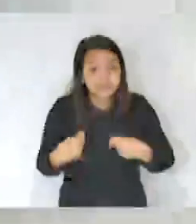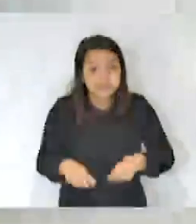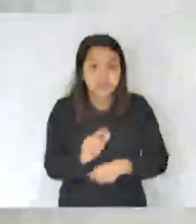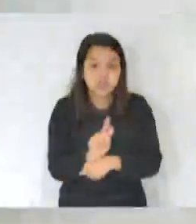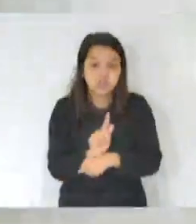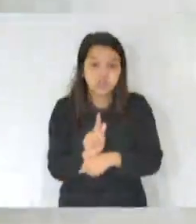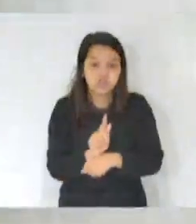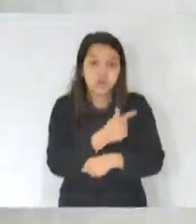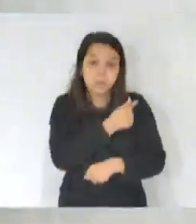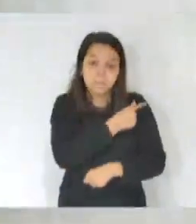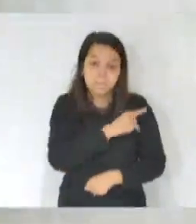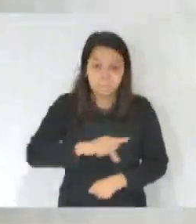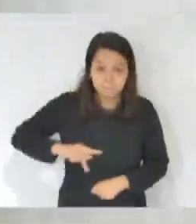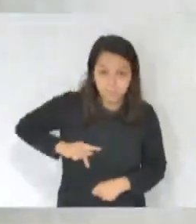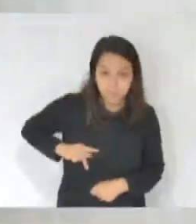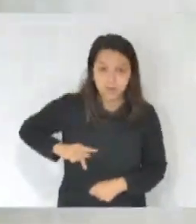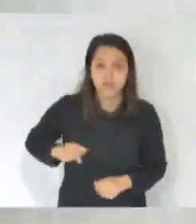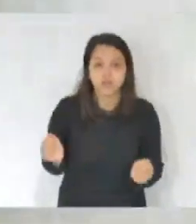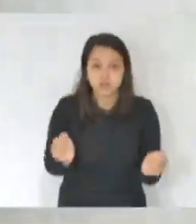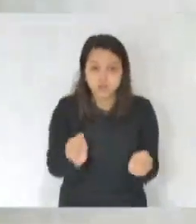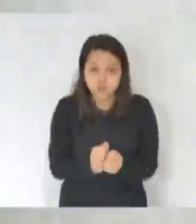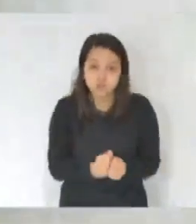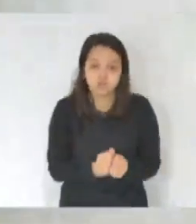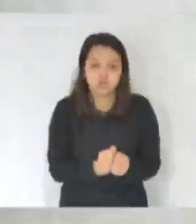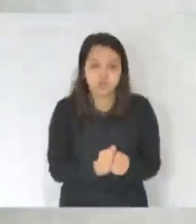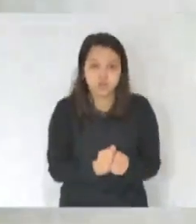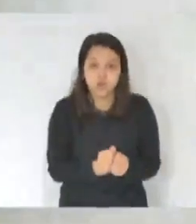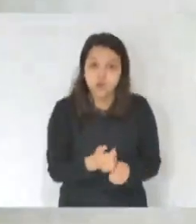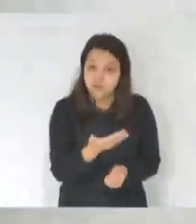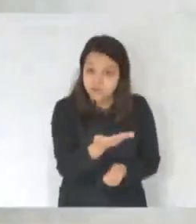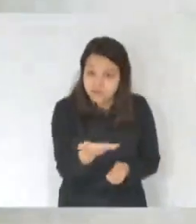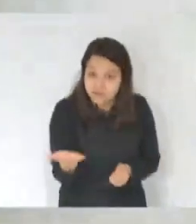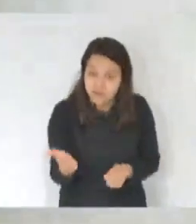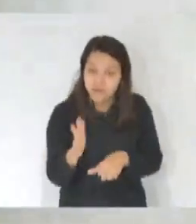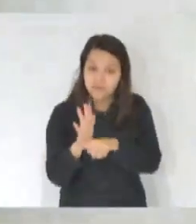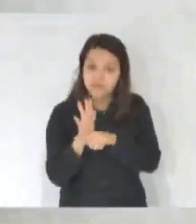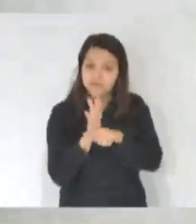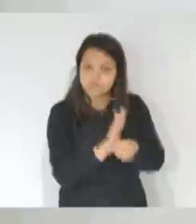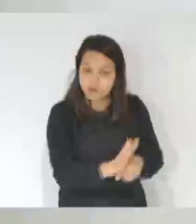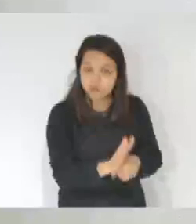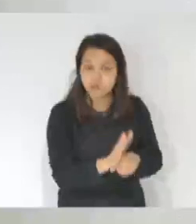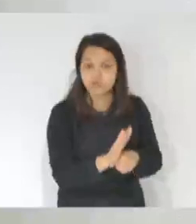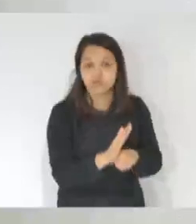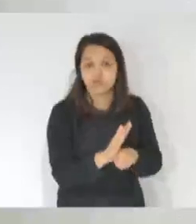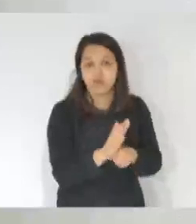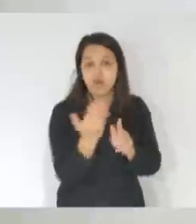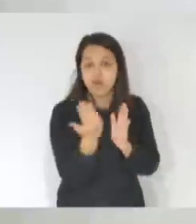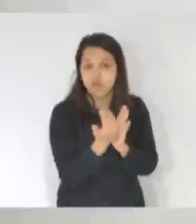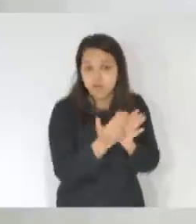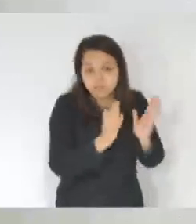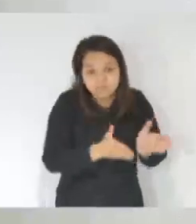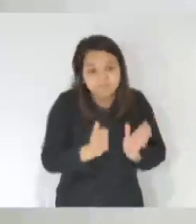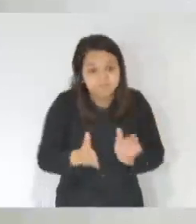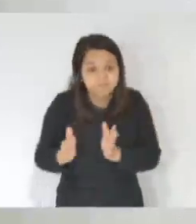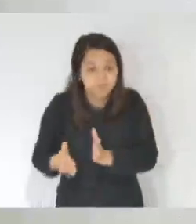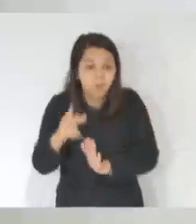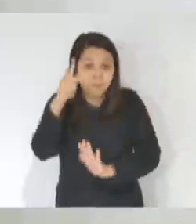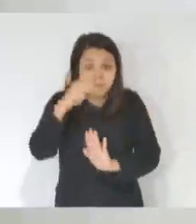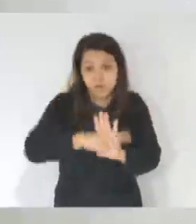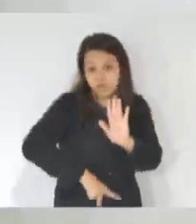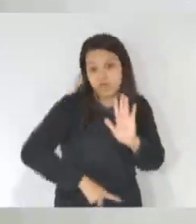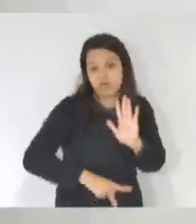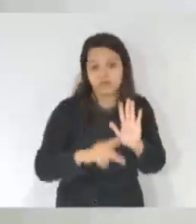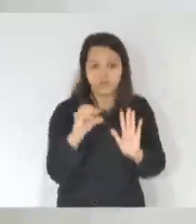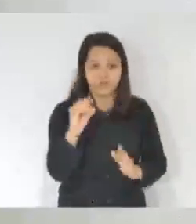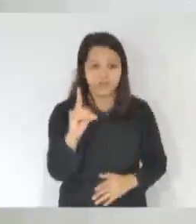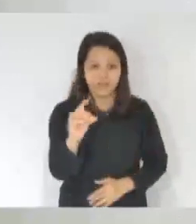pública junto nessa agenda. São vocês que vão regulamentar os projetos relacionados aos ODSs. E